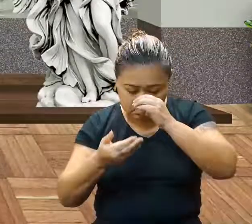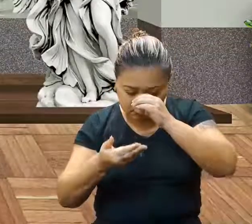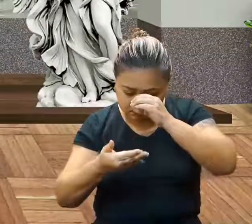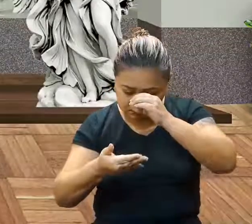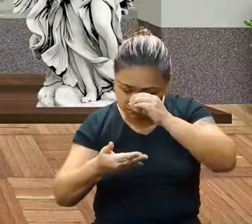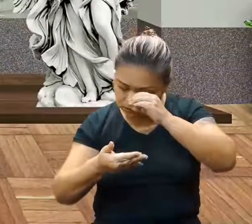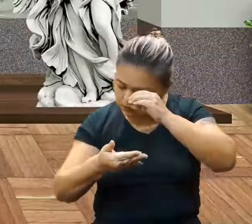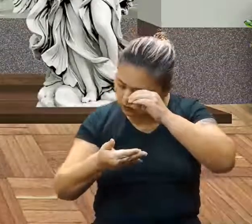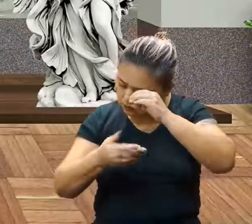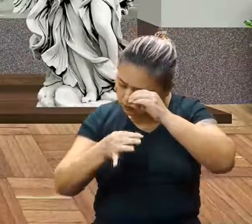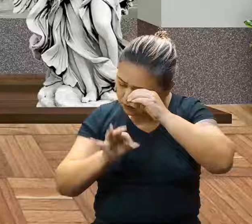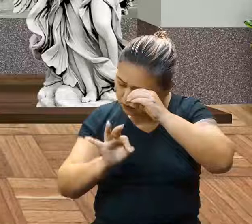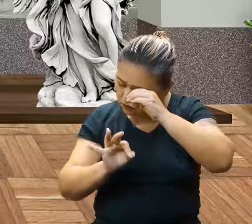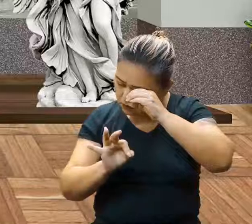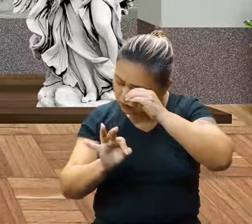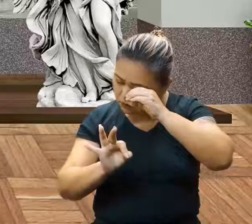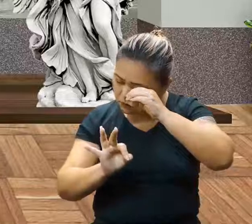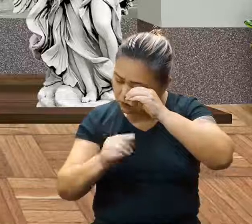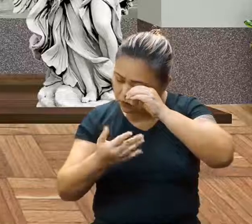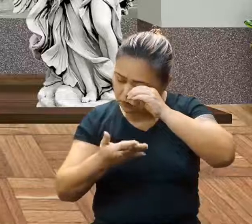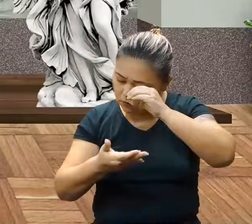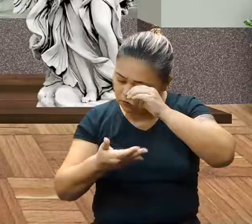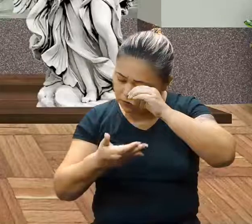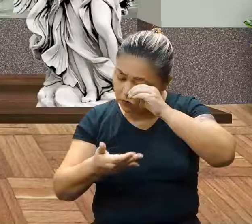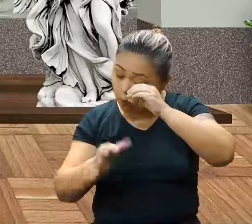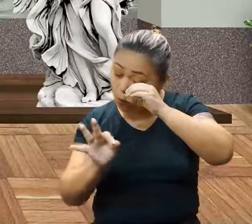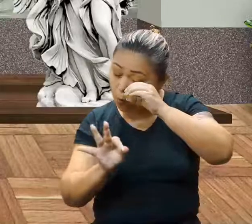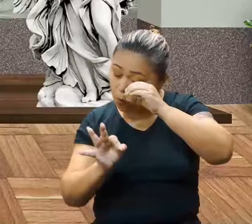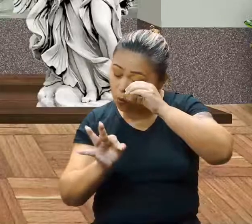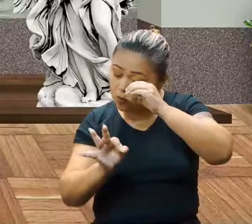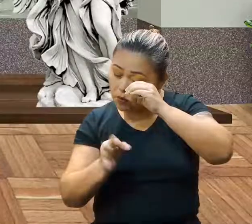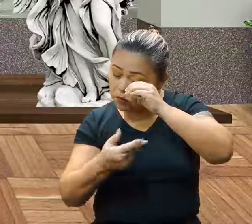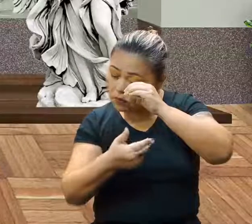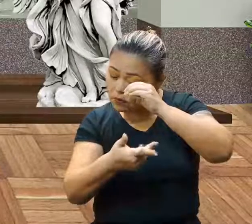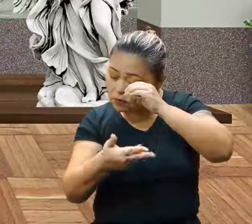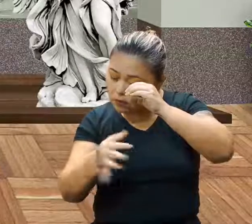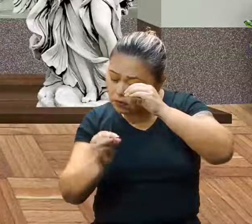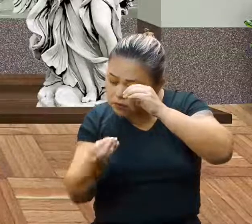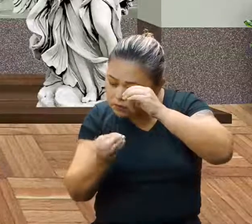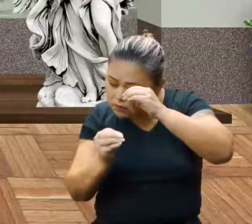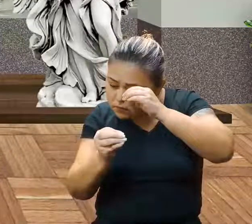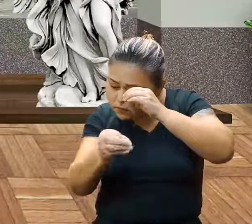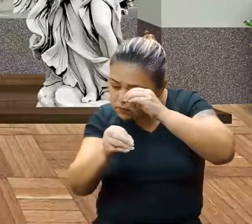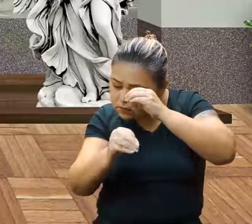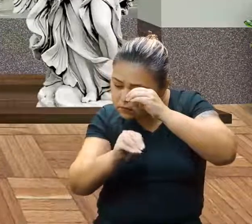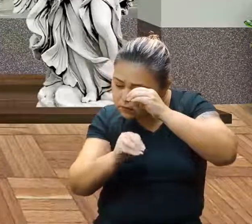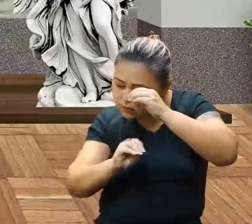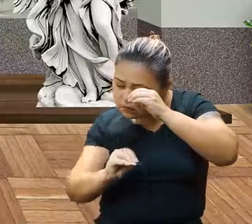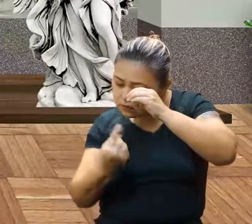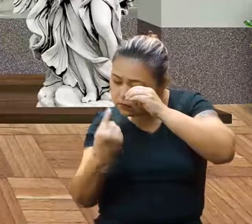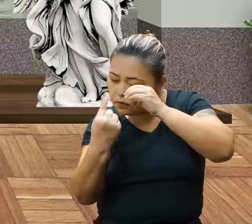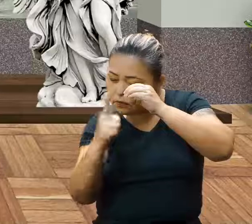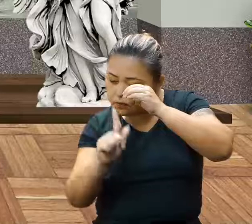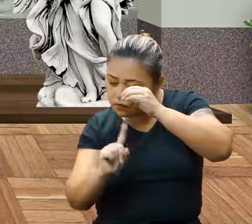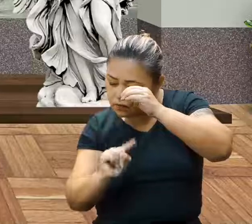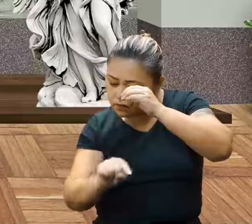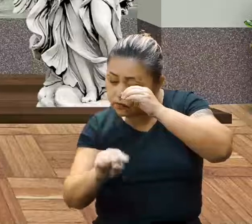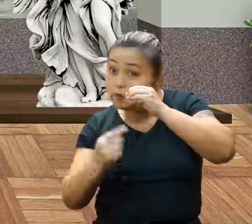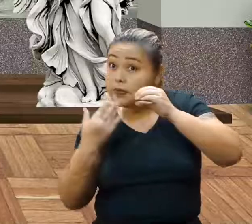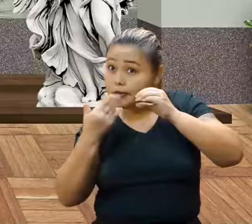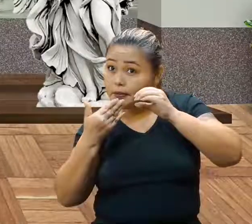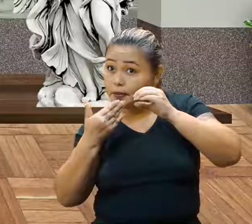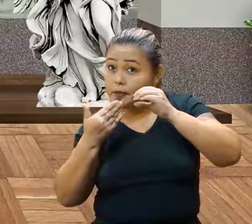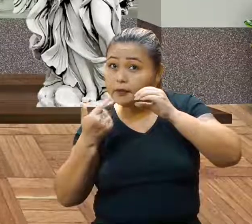como é que é formado esse grão. Várias outras partículas irão formar esse grão, tá? Vai ficar